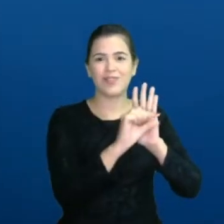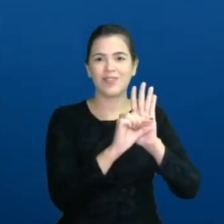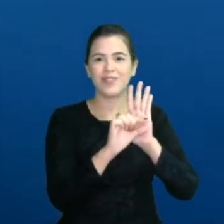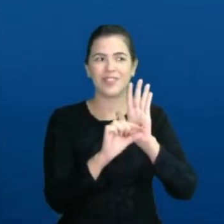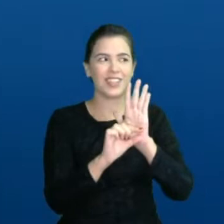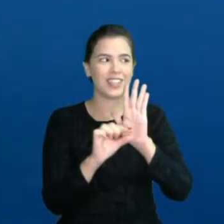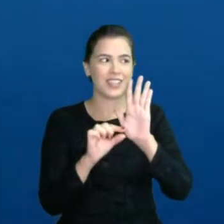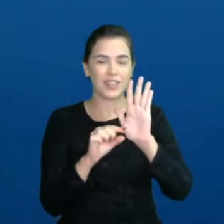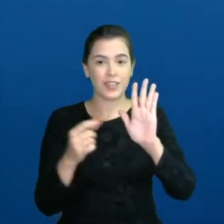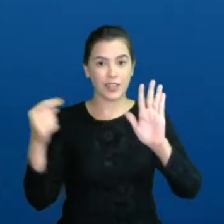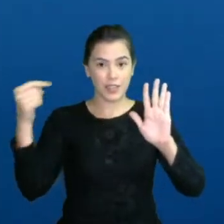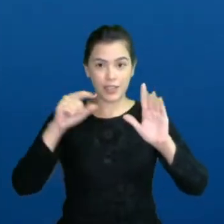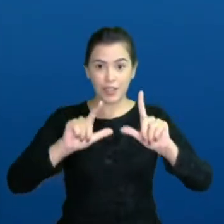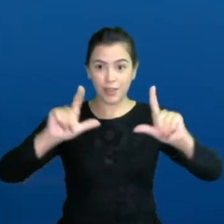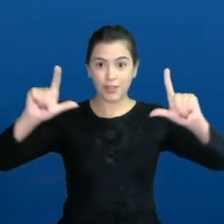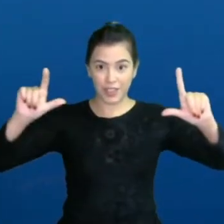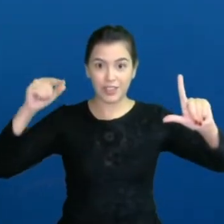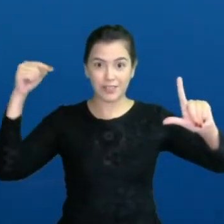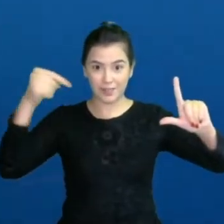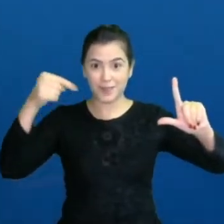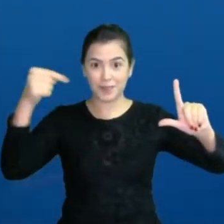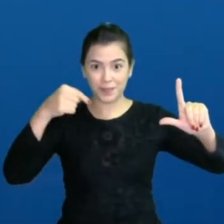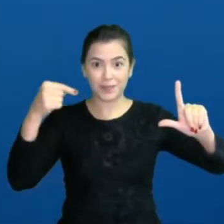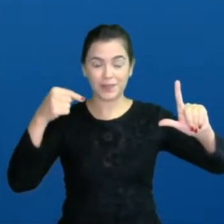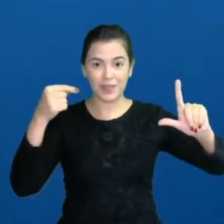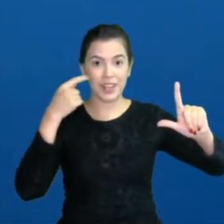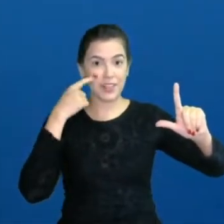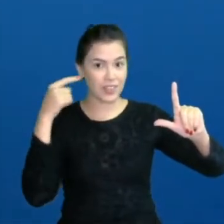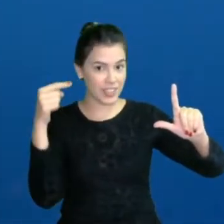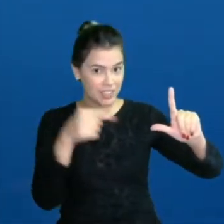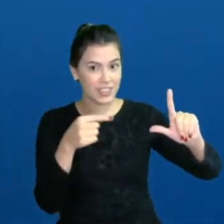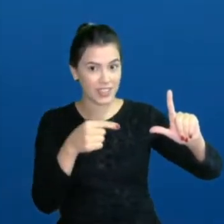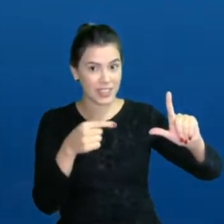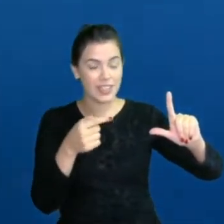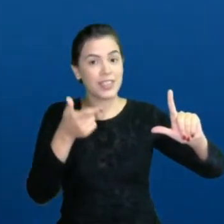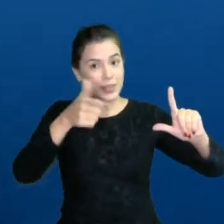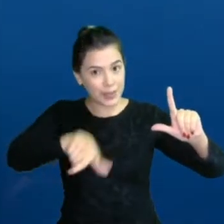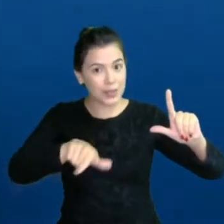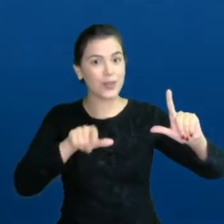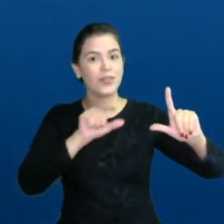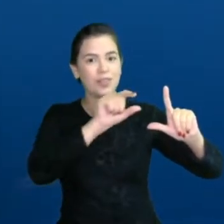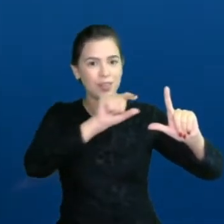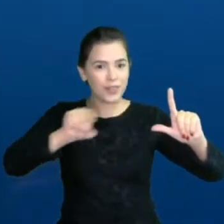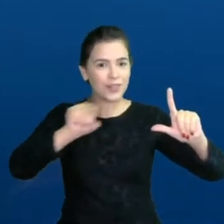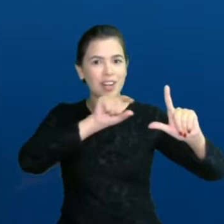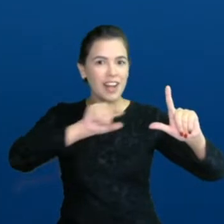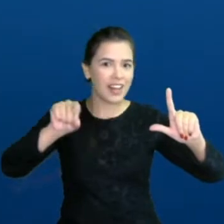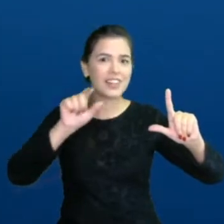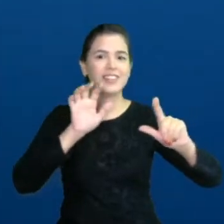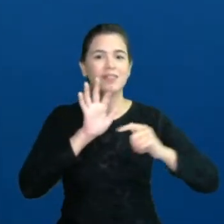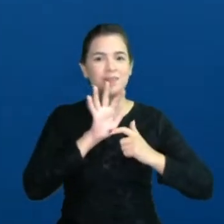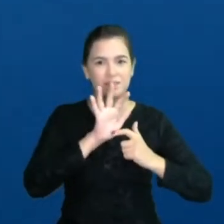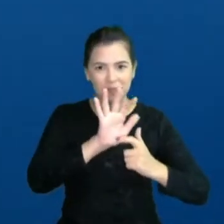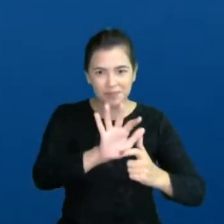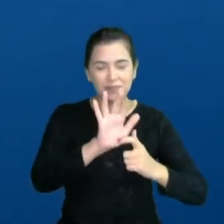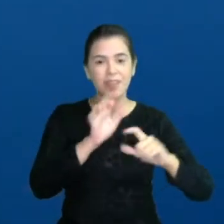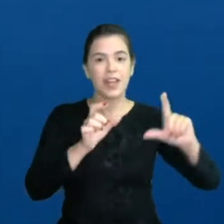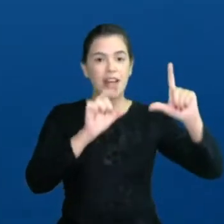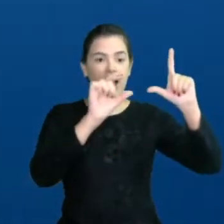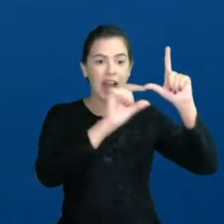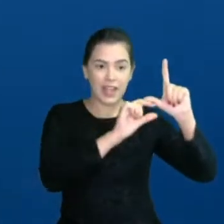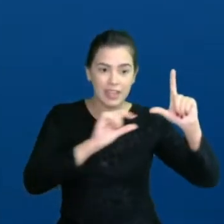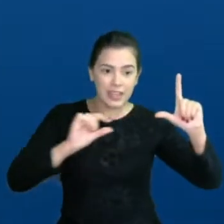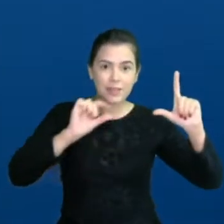aqui, olha lá de novo. Olha aqui, mais uma vez nessa frase ela vai aparecer. Aqui